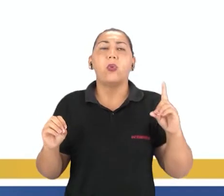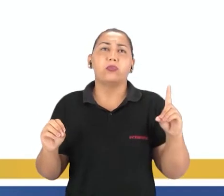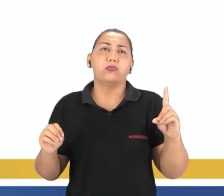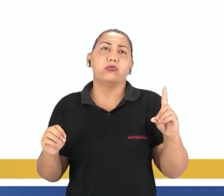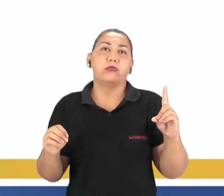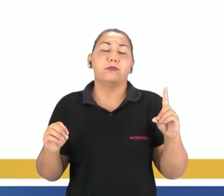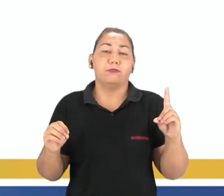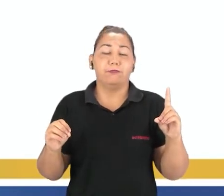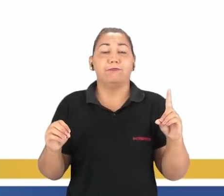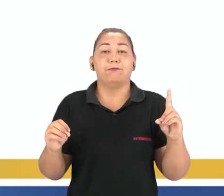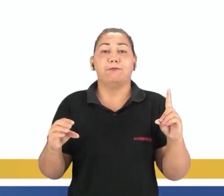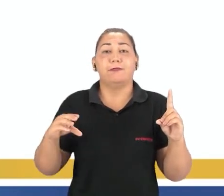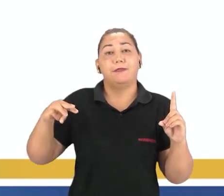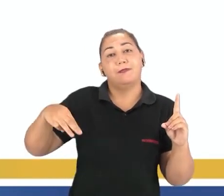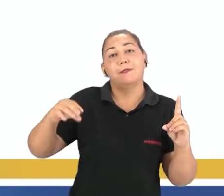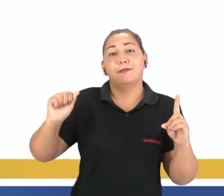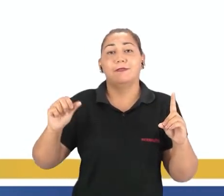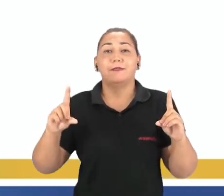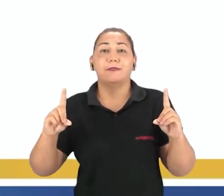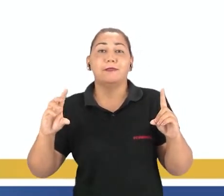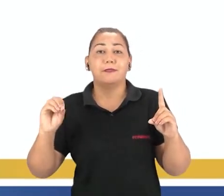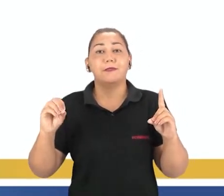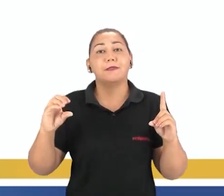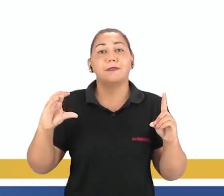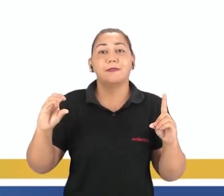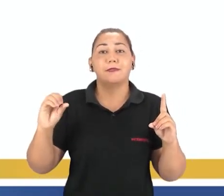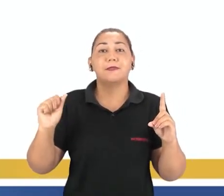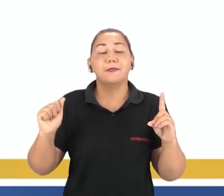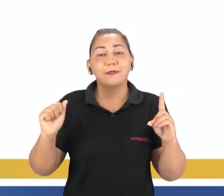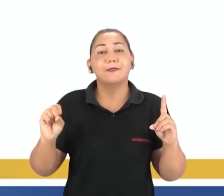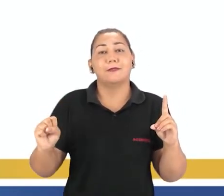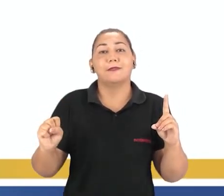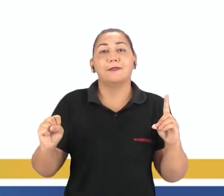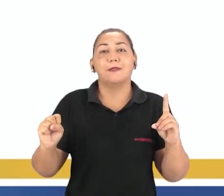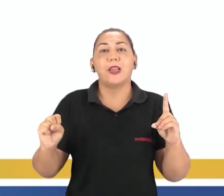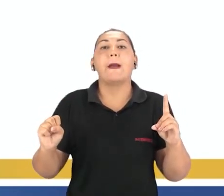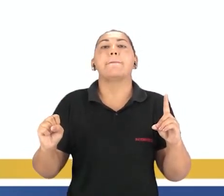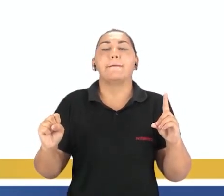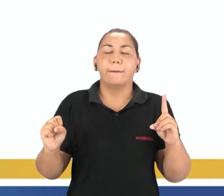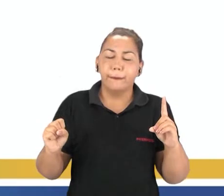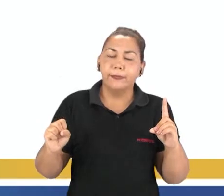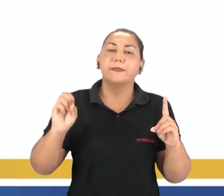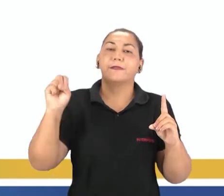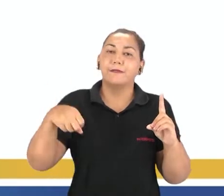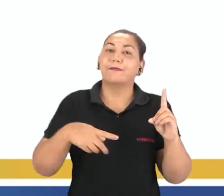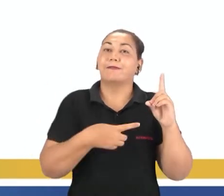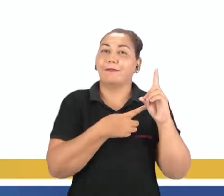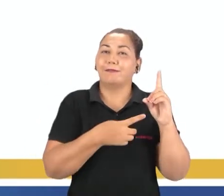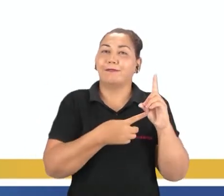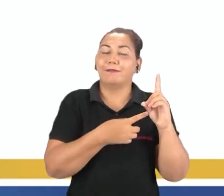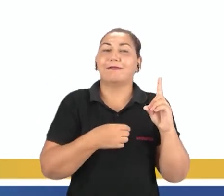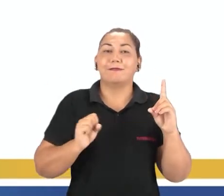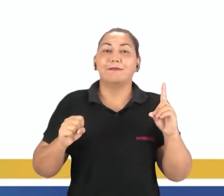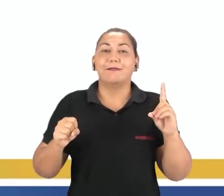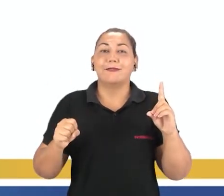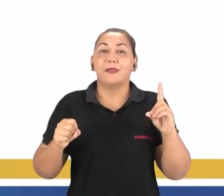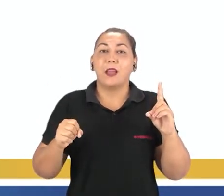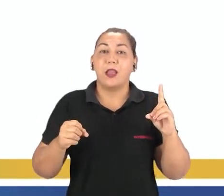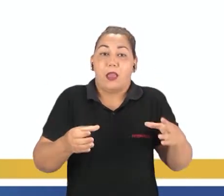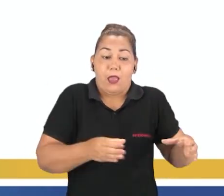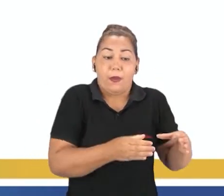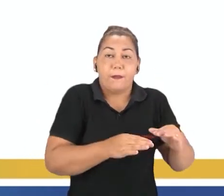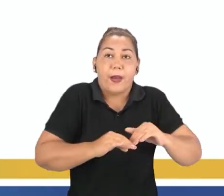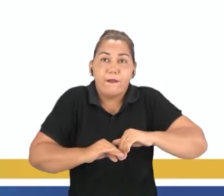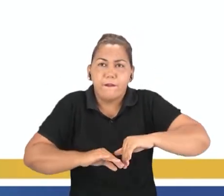é a letra D, né? Tempo das malocas. Então, o tempo em que os povos indígenas ainda viviam totalmente isolados dos povos não índios é conhecido como o tempo